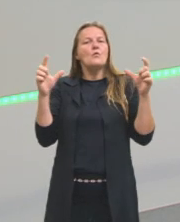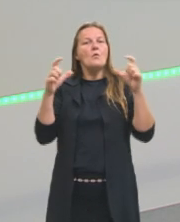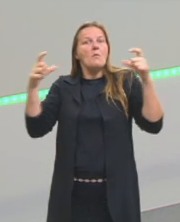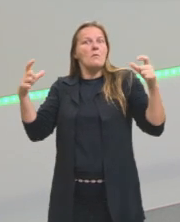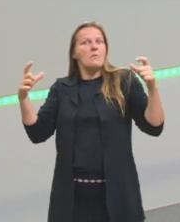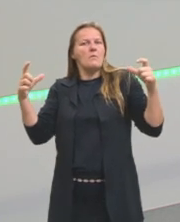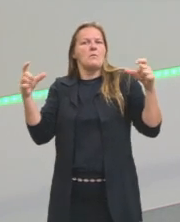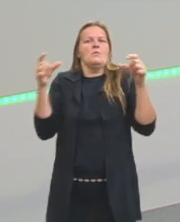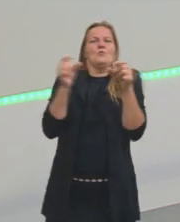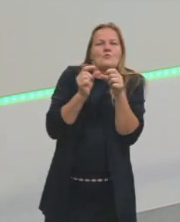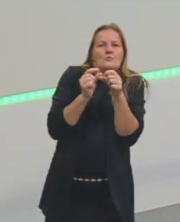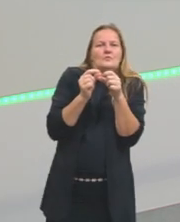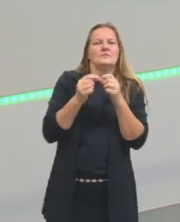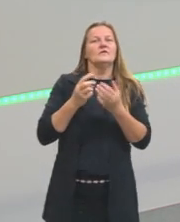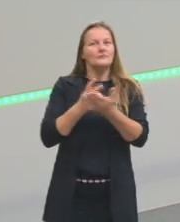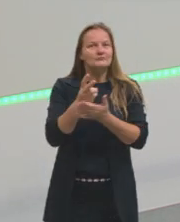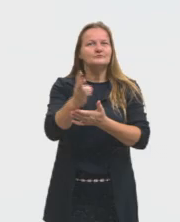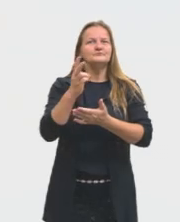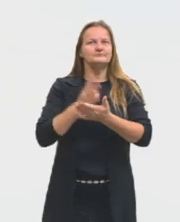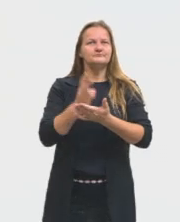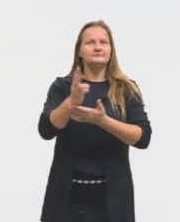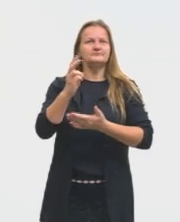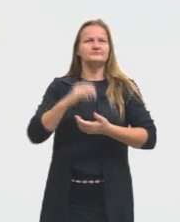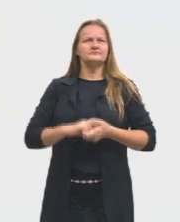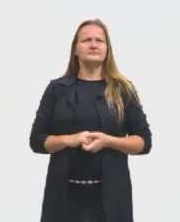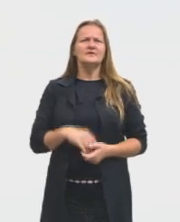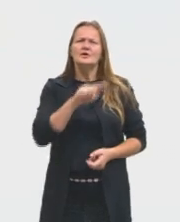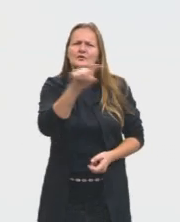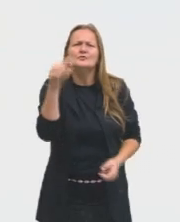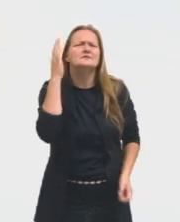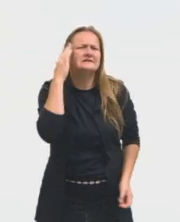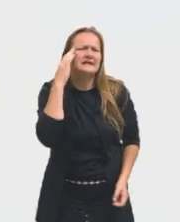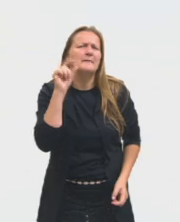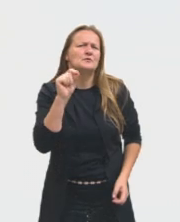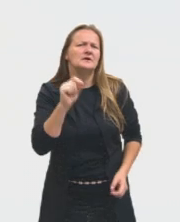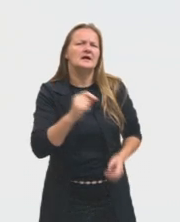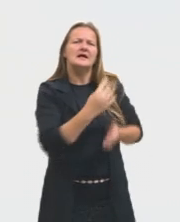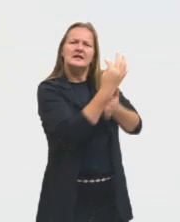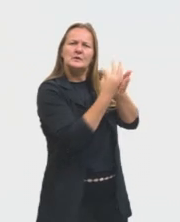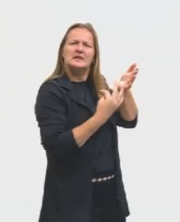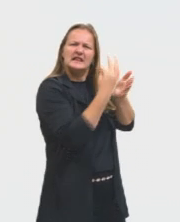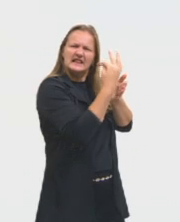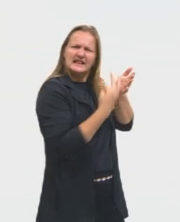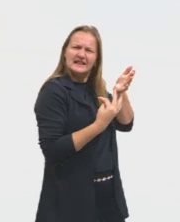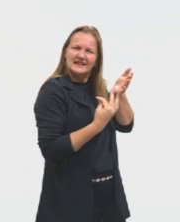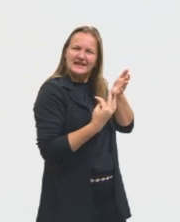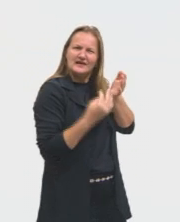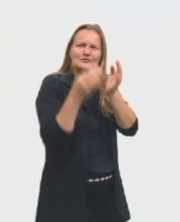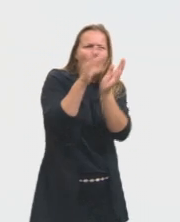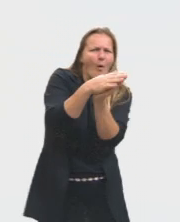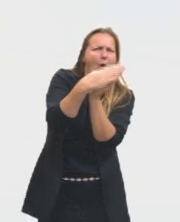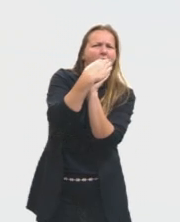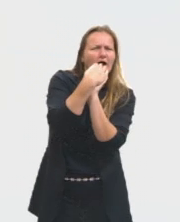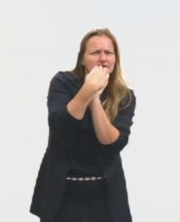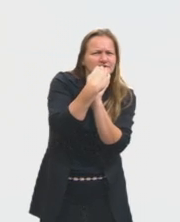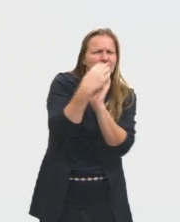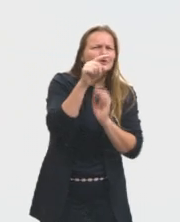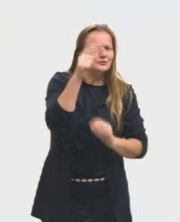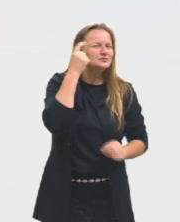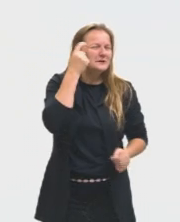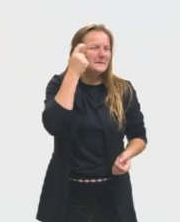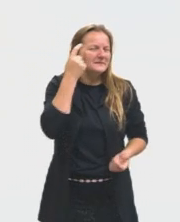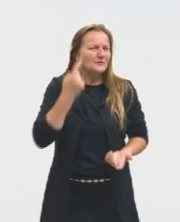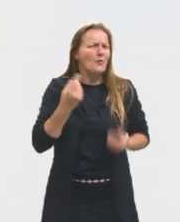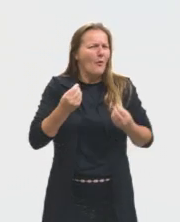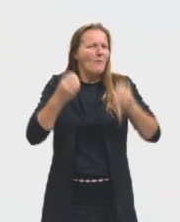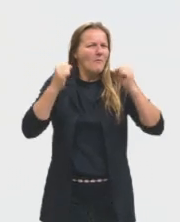e vamos dar continuidade e tu sabe o que que é um texto sanduíche já parou para pensar sobre isso por